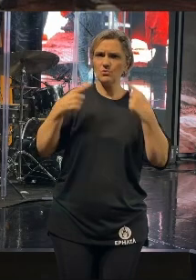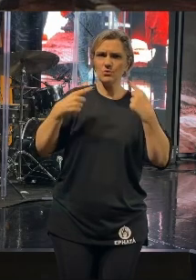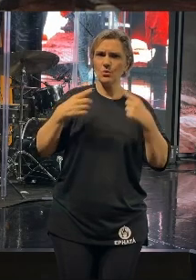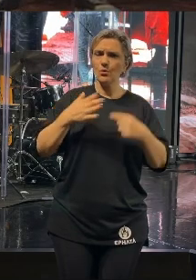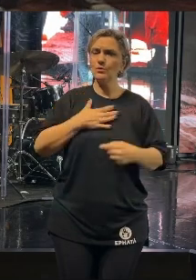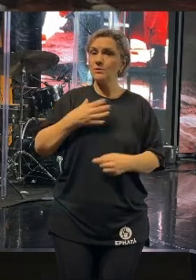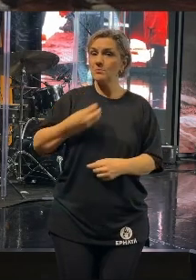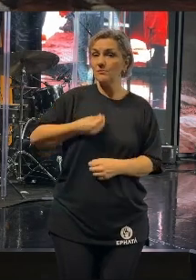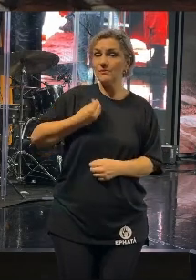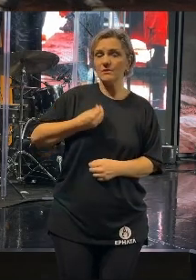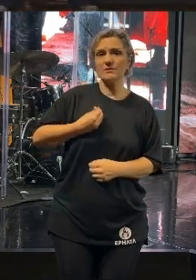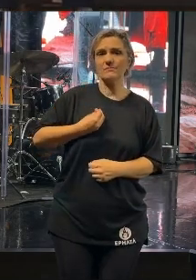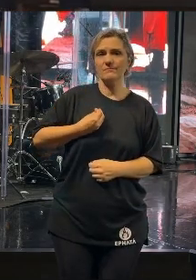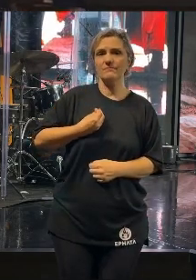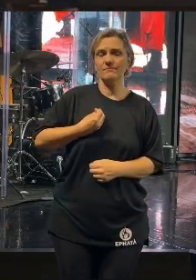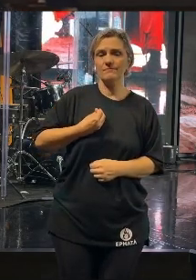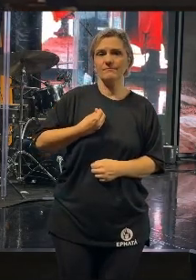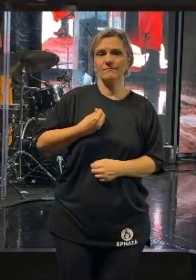vida.